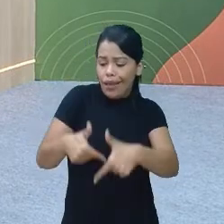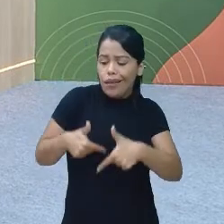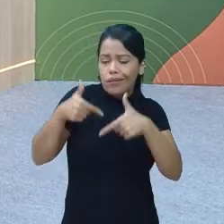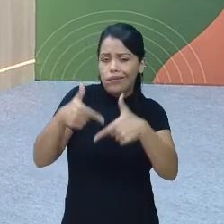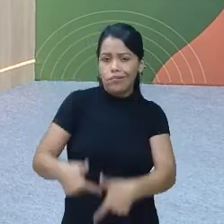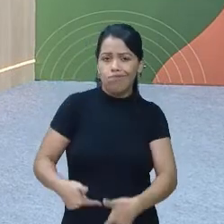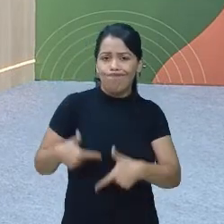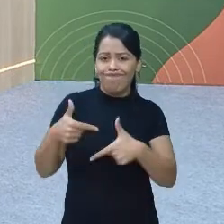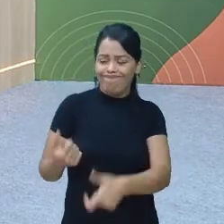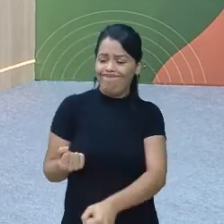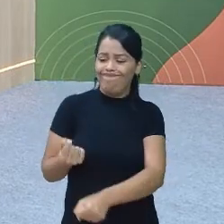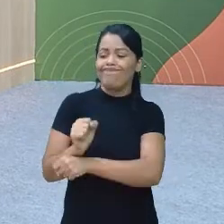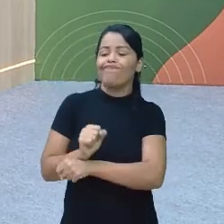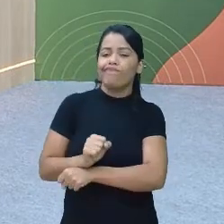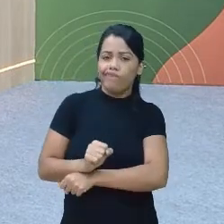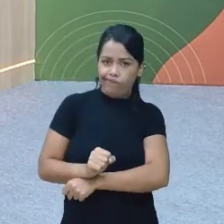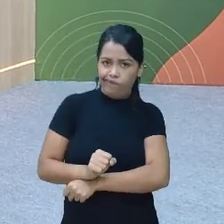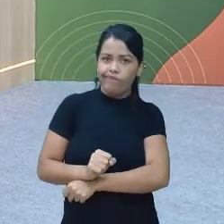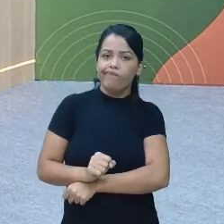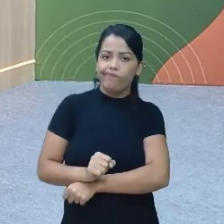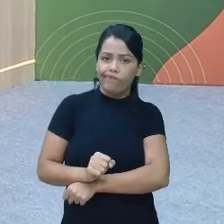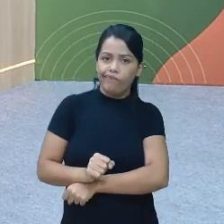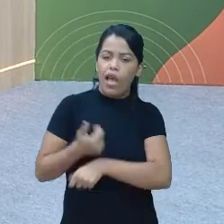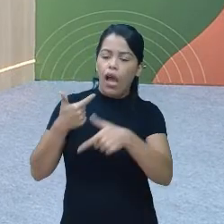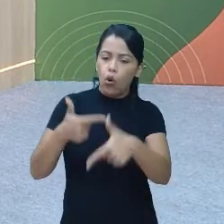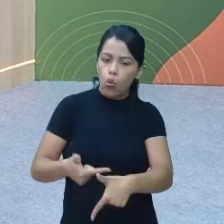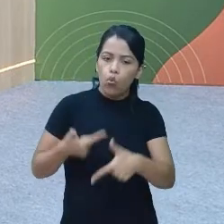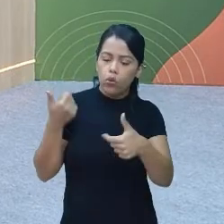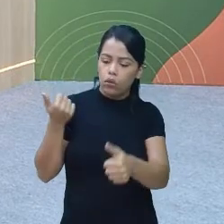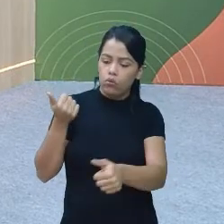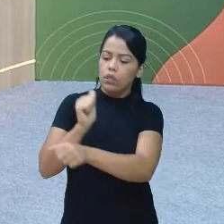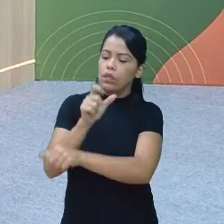aberta, né, explícita à própria escravidão, porque